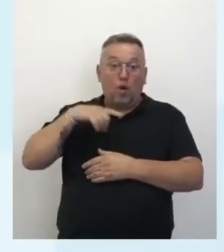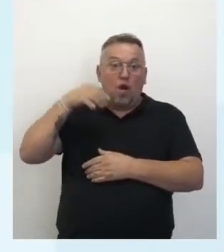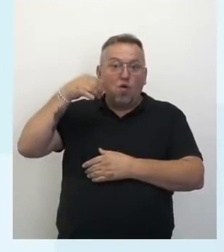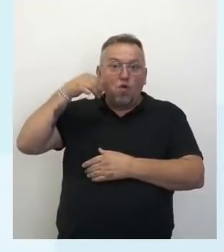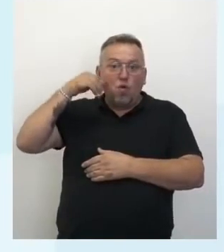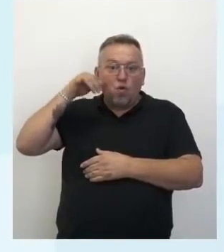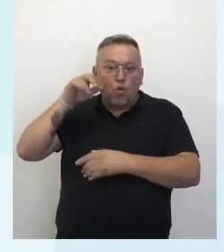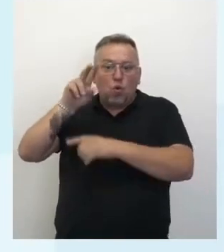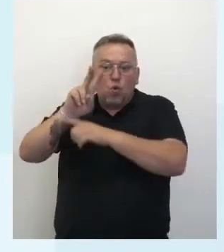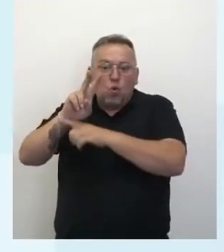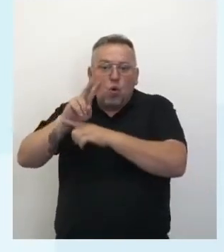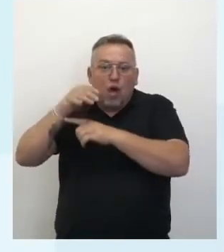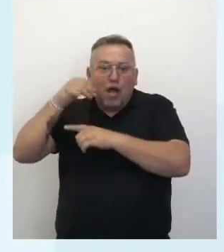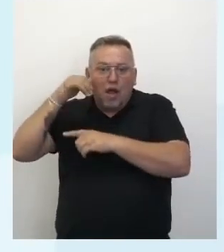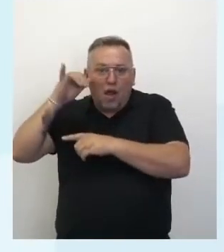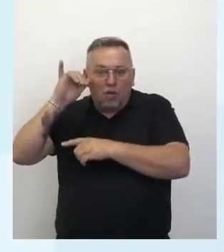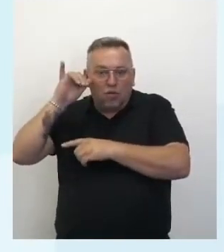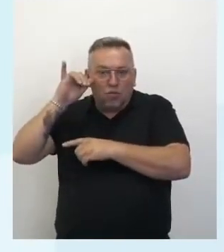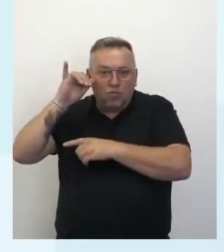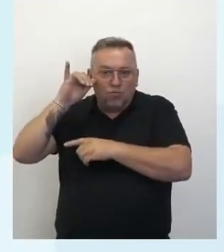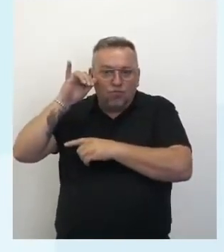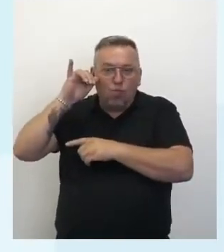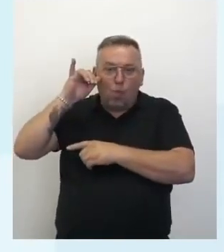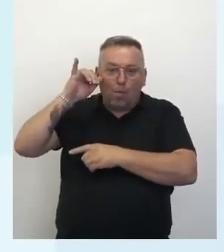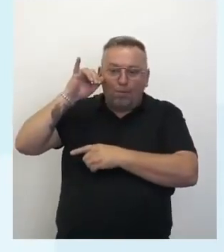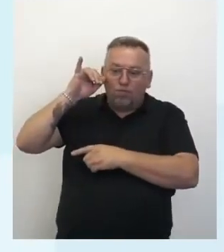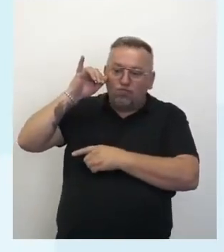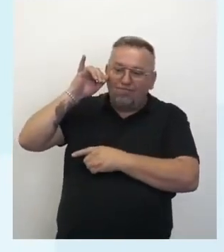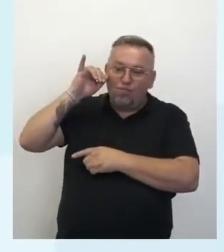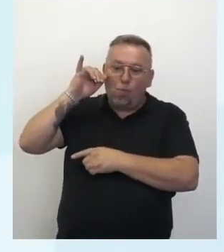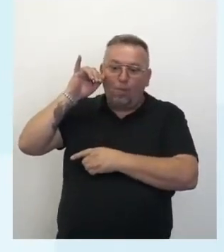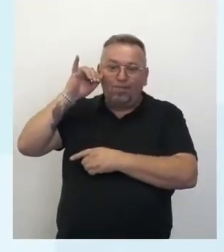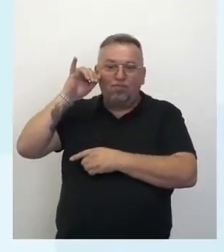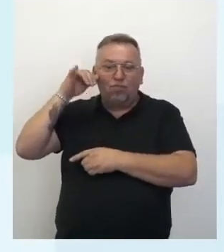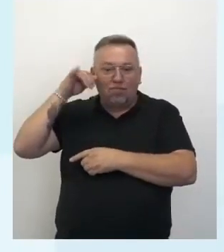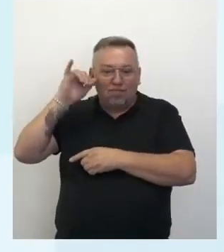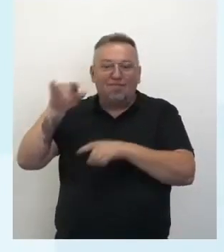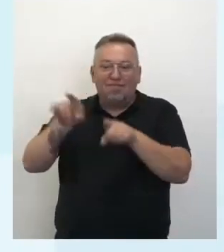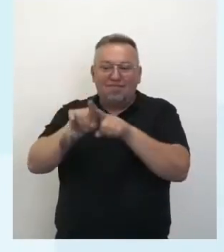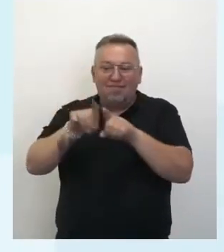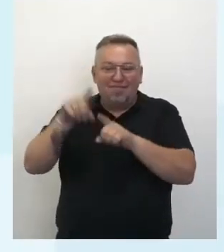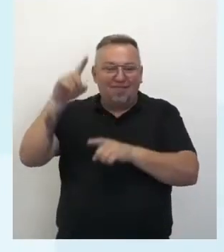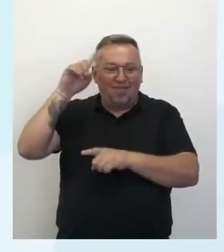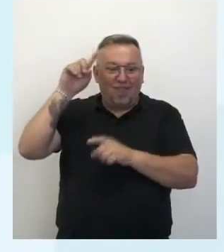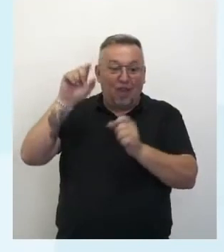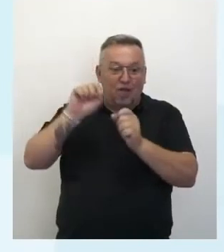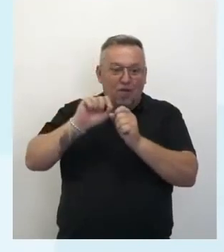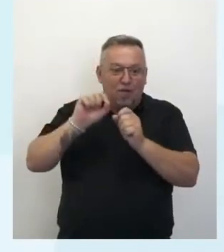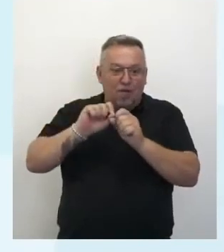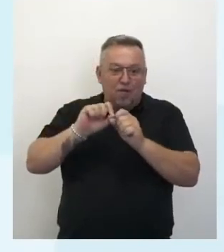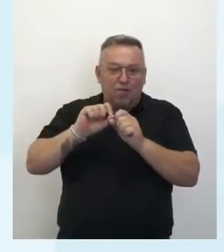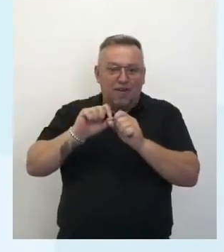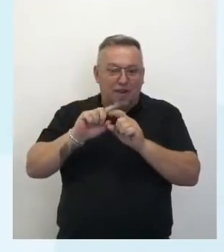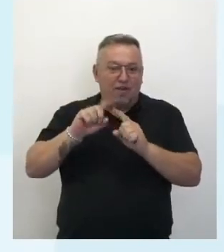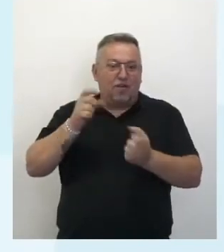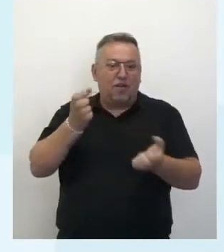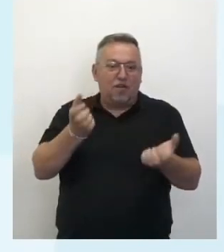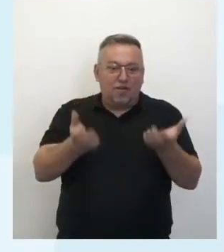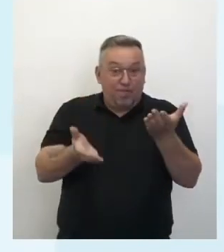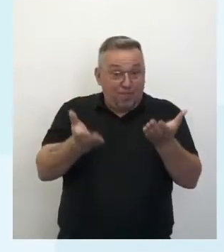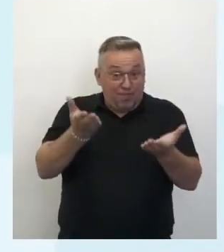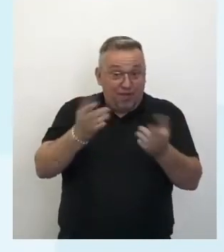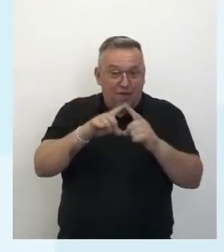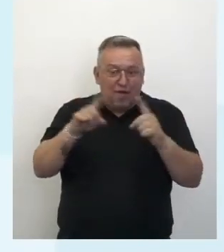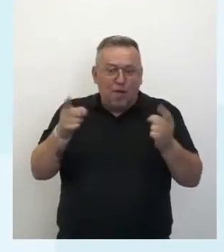com a criação de gado. Então, ele cria gado, né, Tony? Muito bem. Certo dia, fazendo fazendo